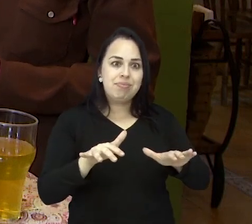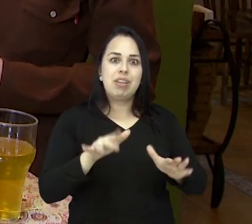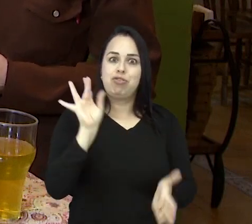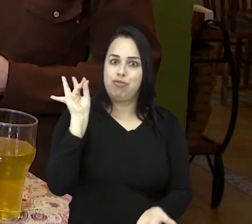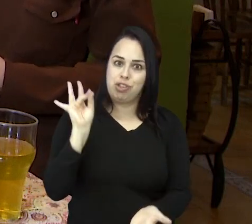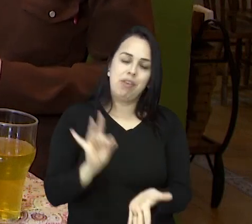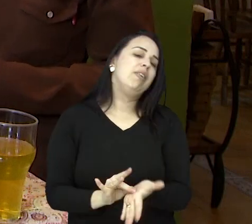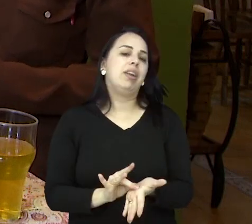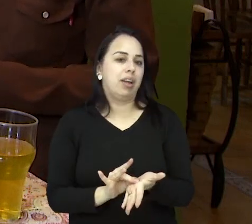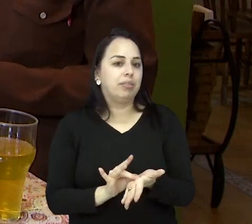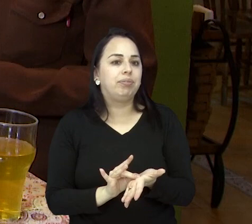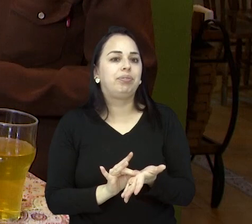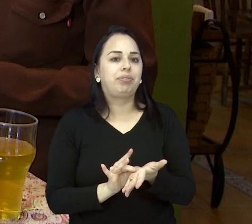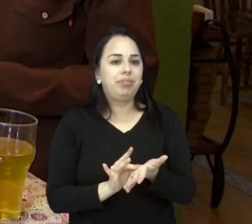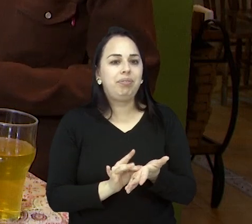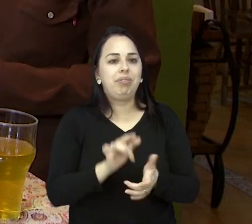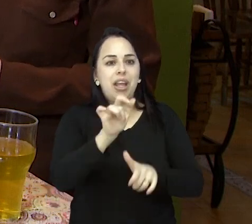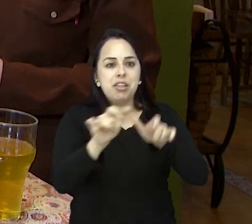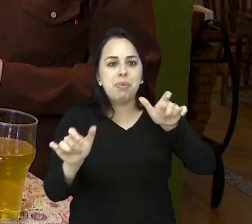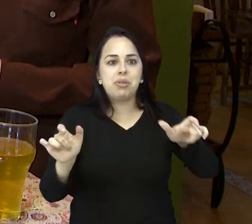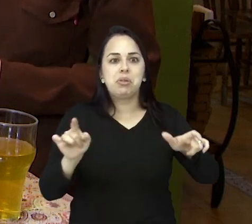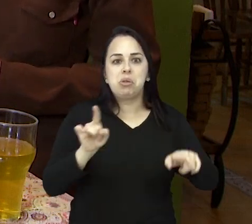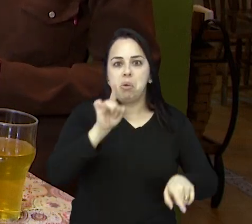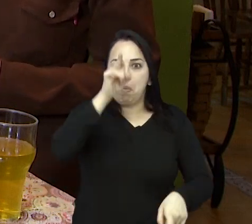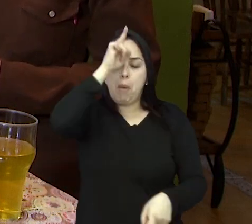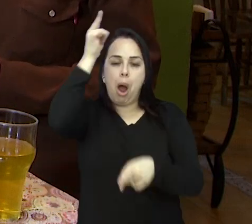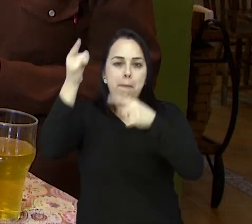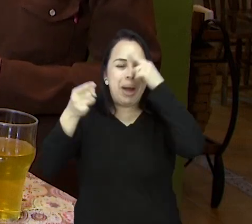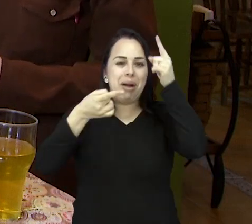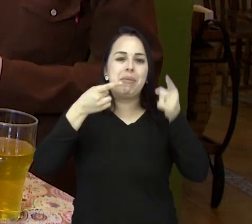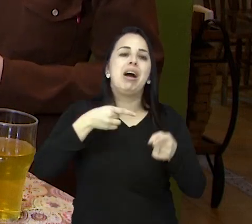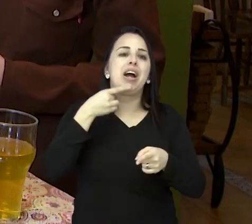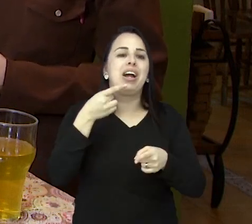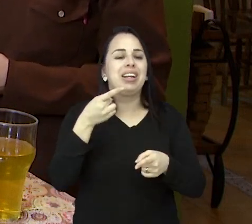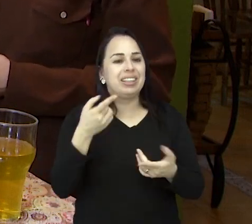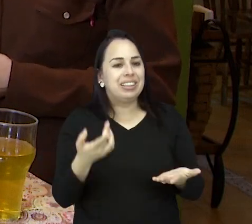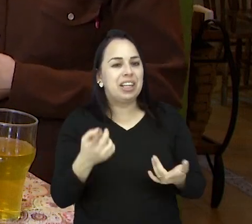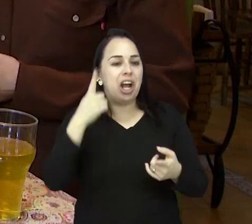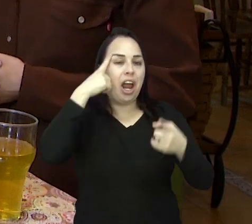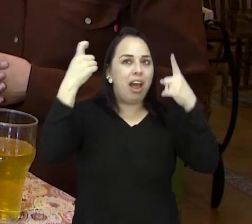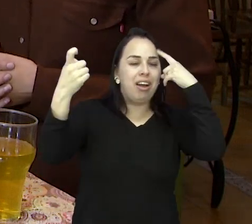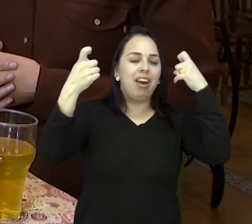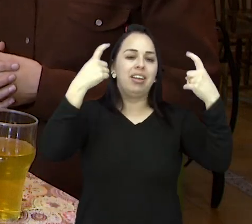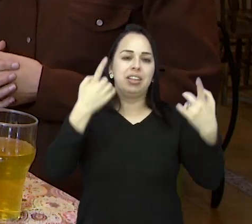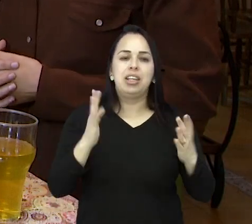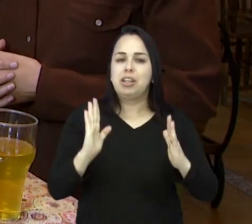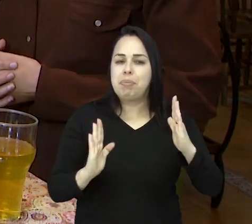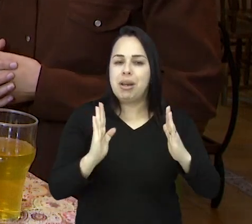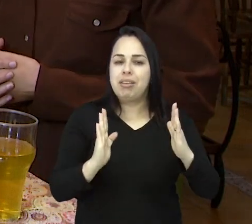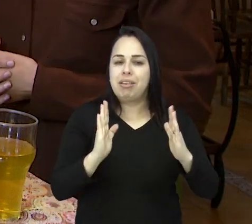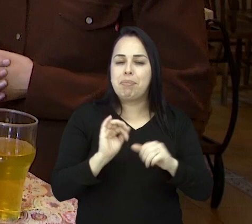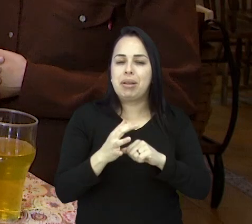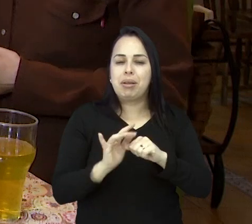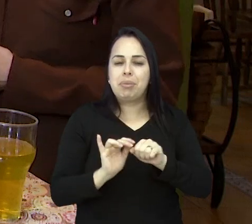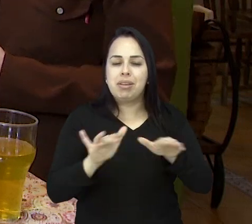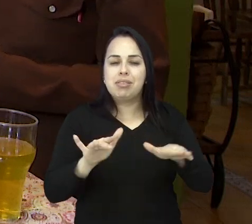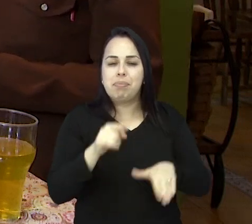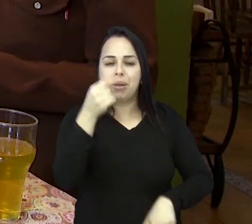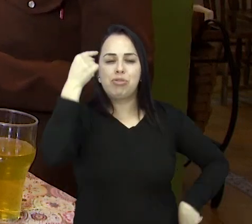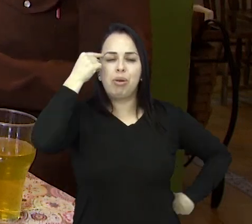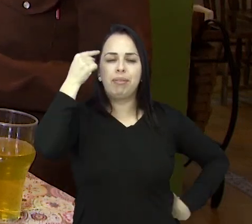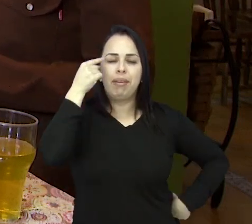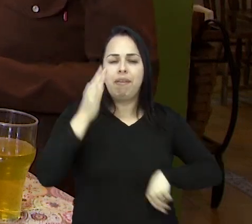pandemia realmente fez com que as pessoas usassem mais a criatividade. Durante a pandemia, então, você ficou pensando o que eu vou